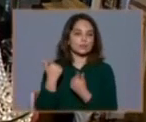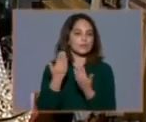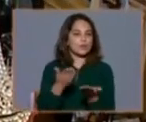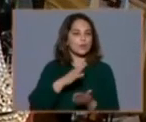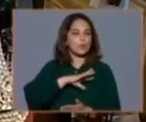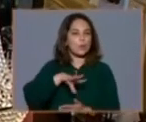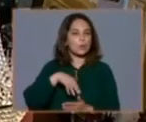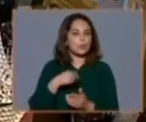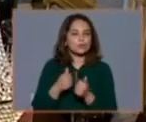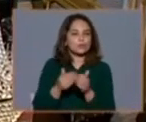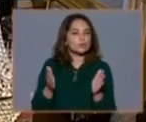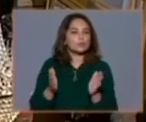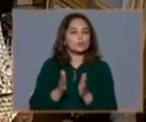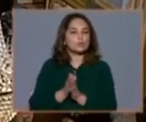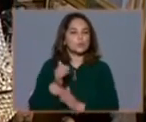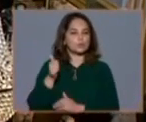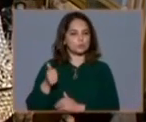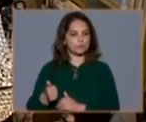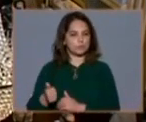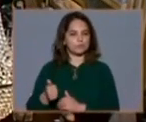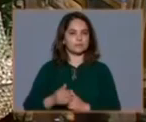os bens.